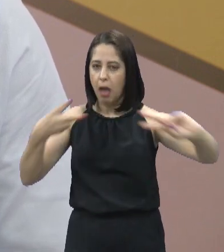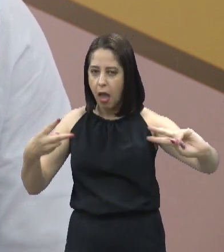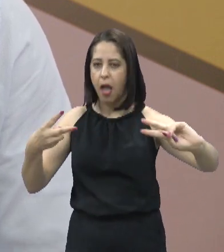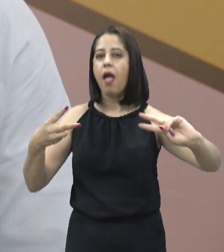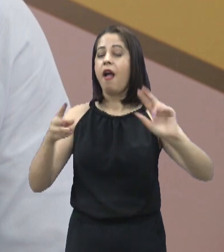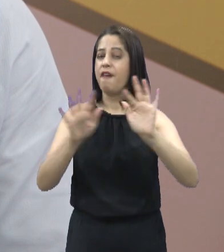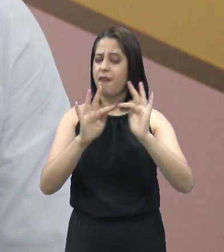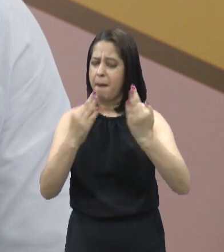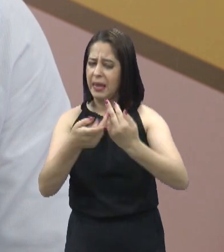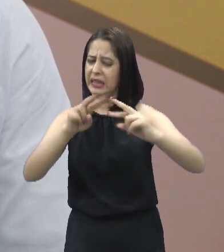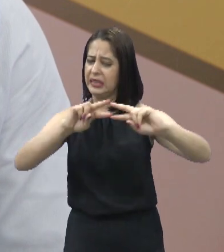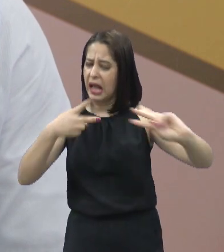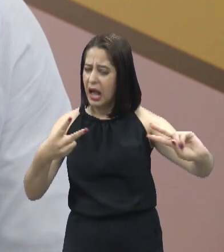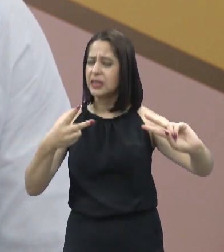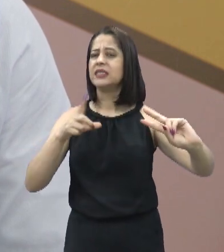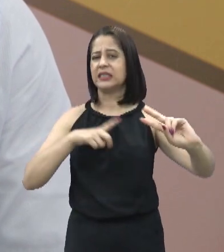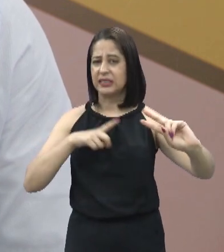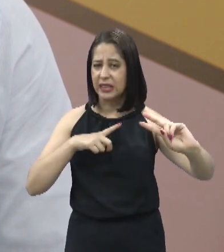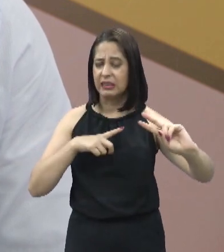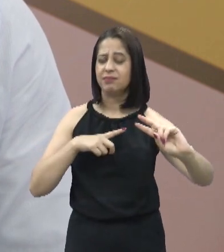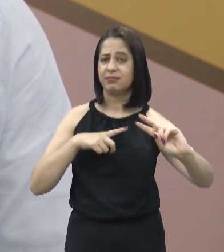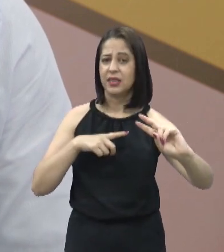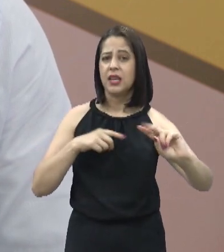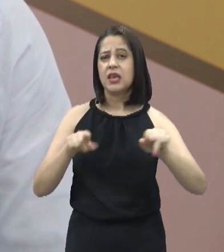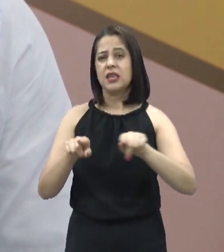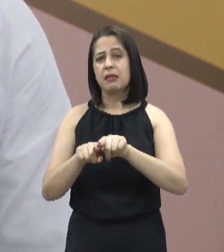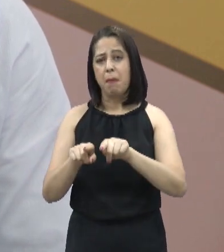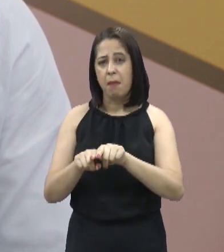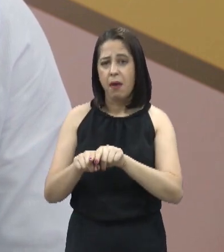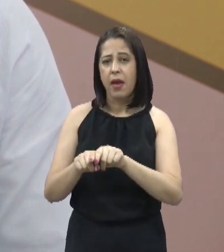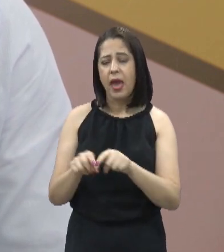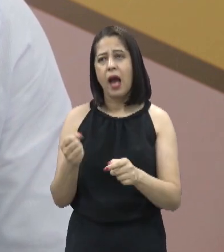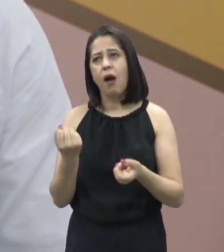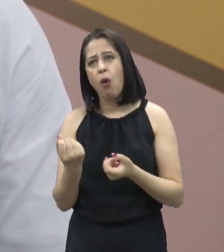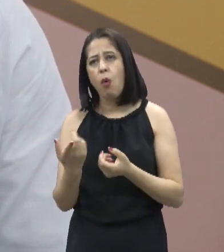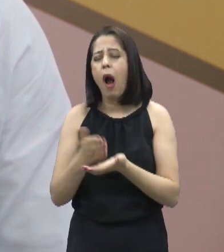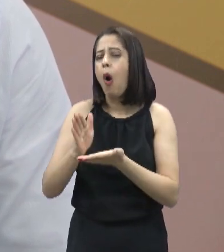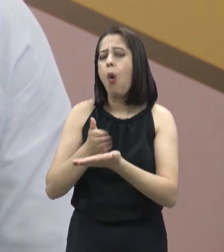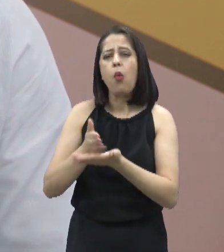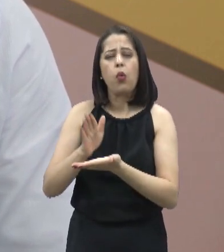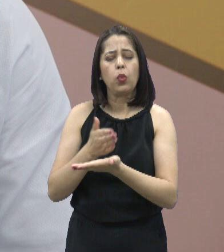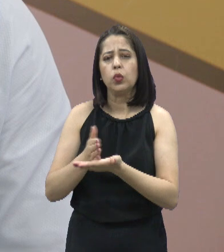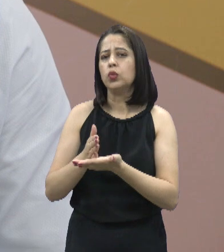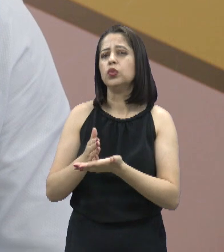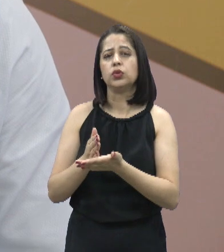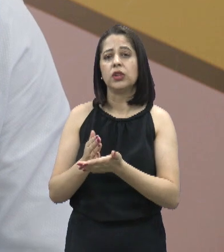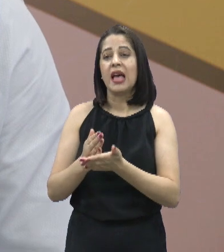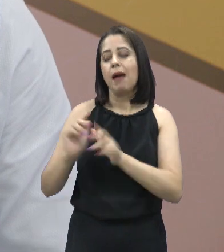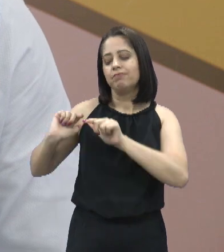família, e a gente pode, inclusive, ter alguns fatores genéticos que